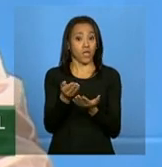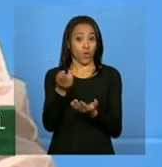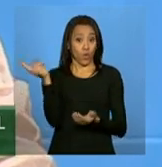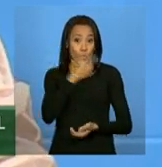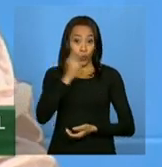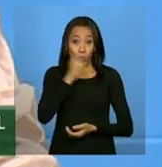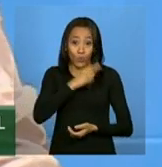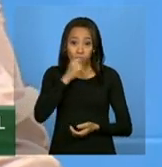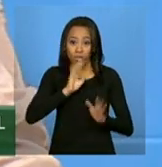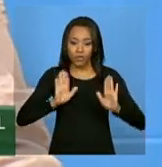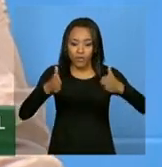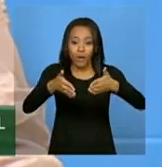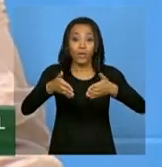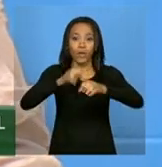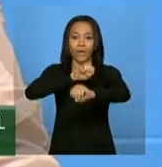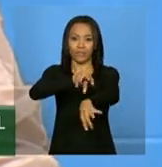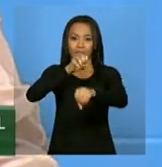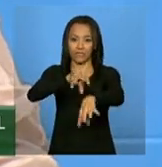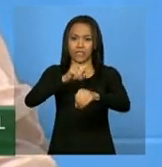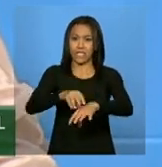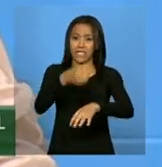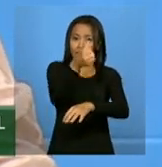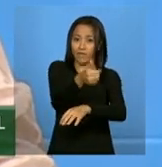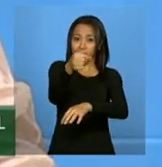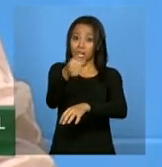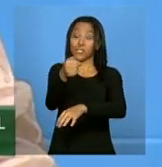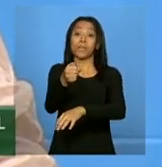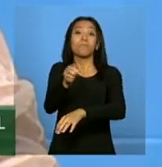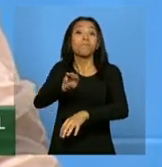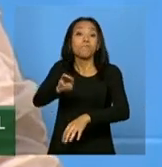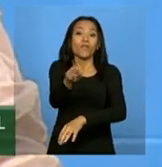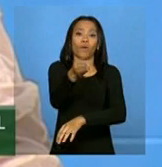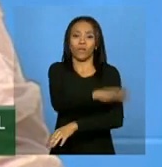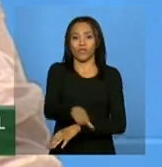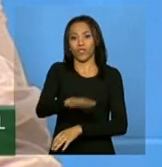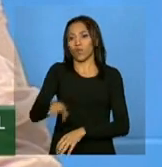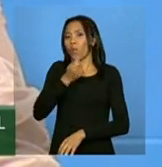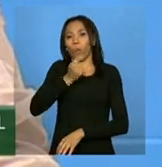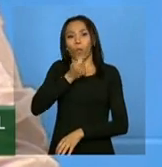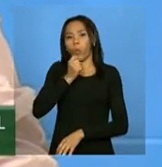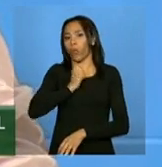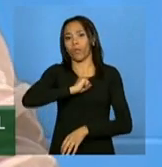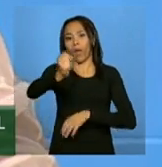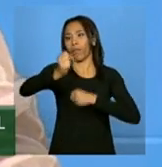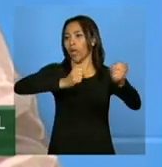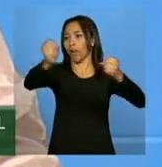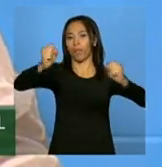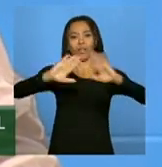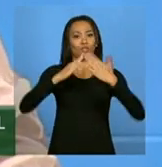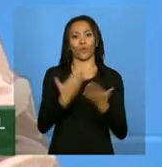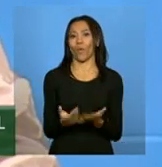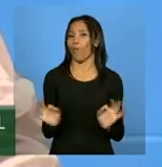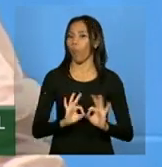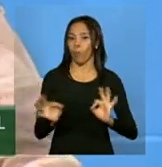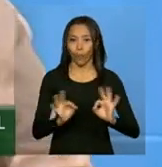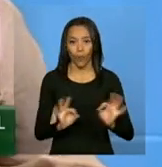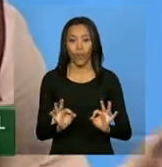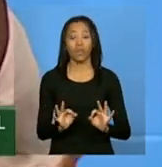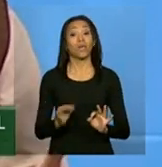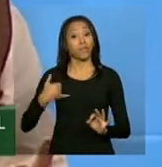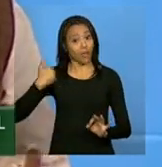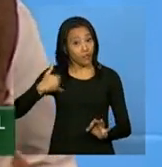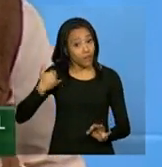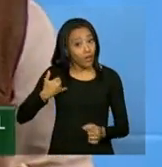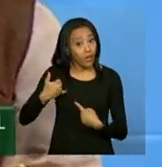emergência da educação, 57 milhões de crianças hoje não estão nas escolas e estão na idade